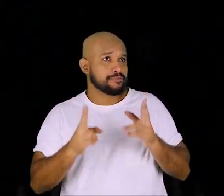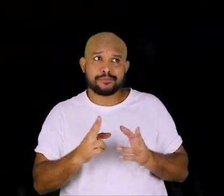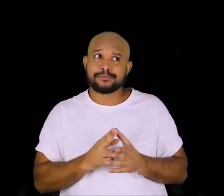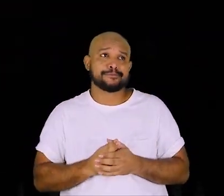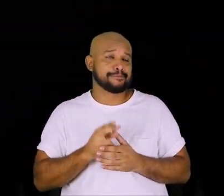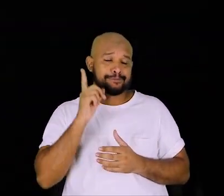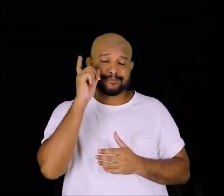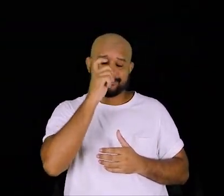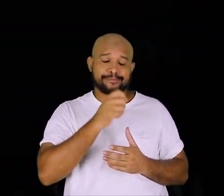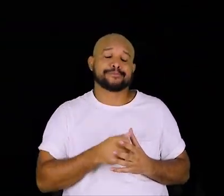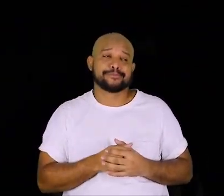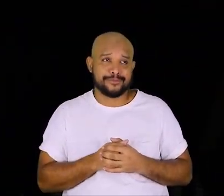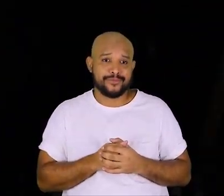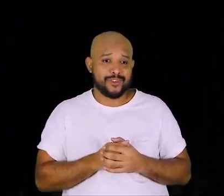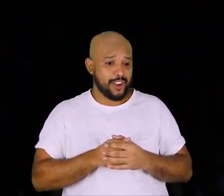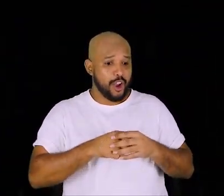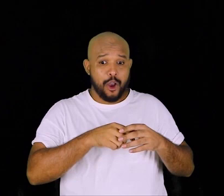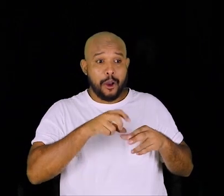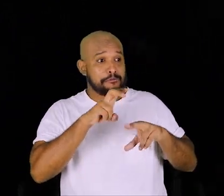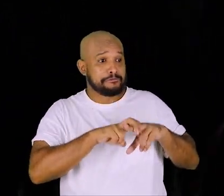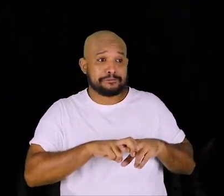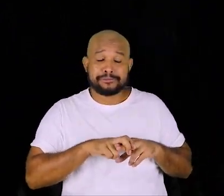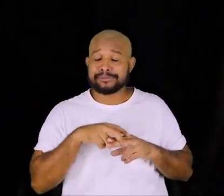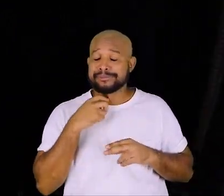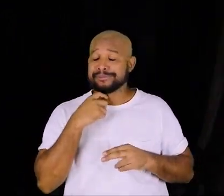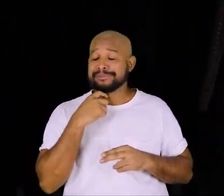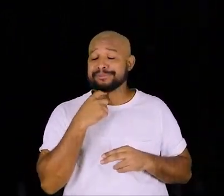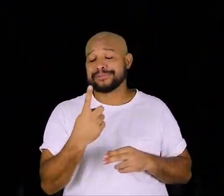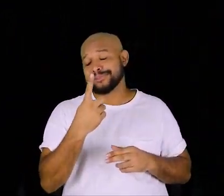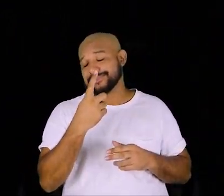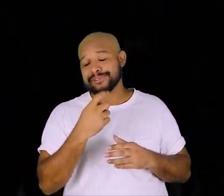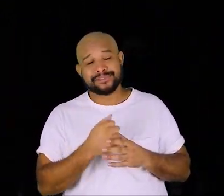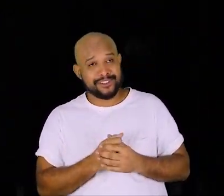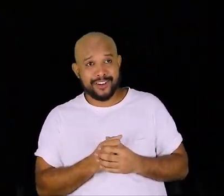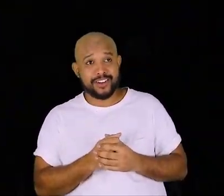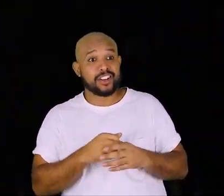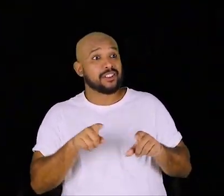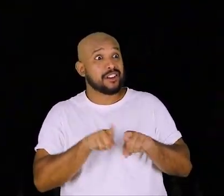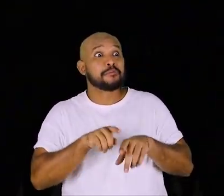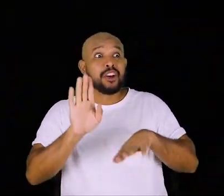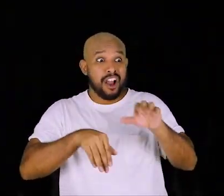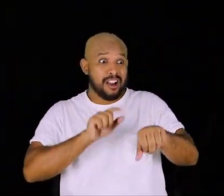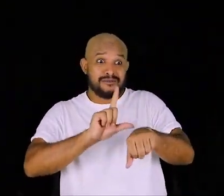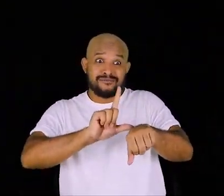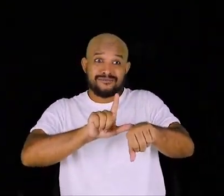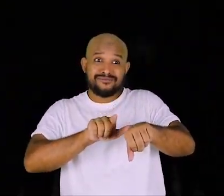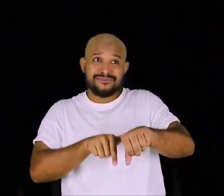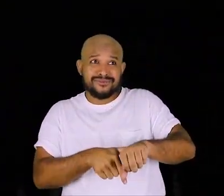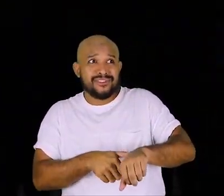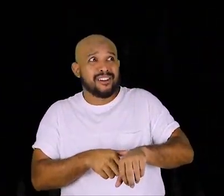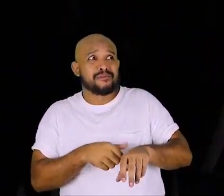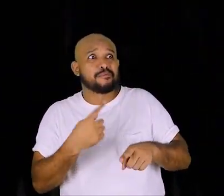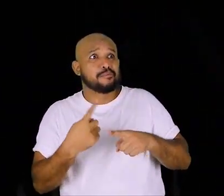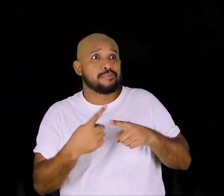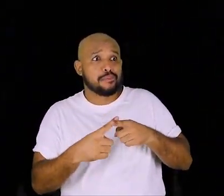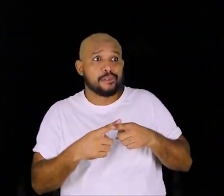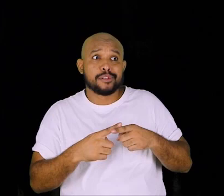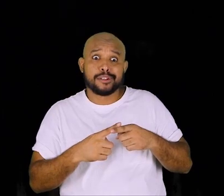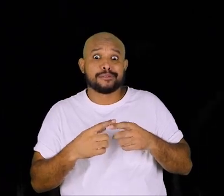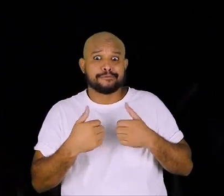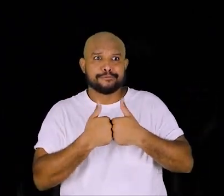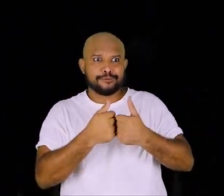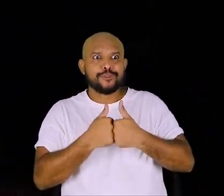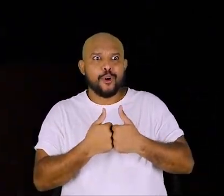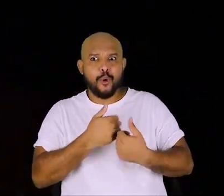a mesma coisa. Raramente a gente encontra uma cadeira para sentar, fora quando atrasa, né, porque sabe que o